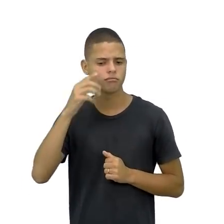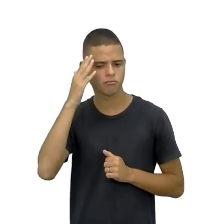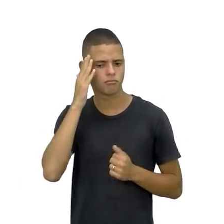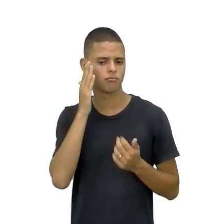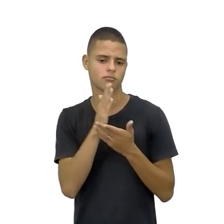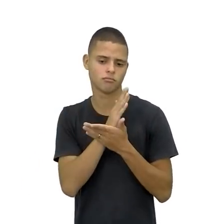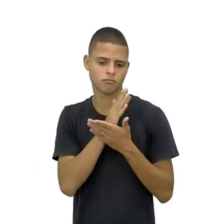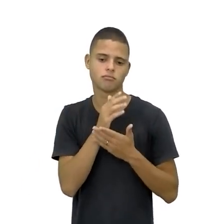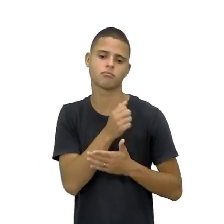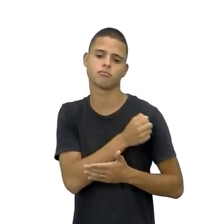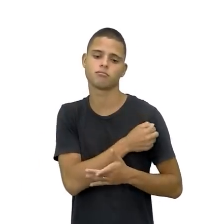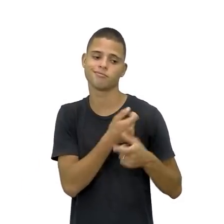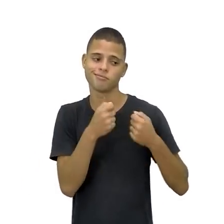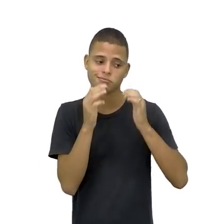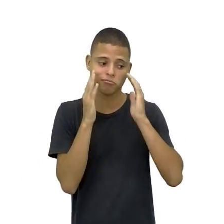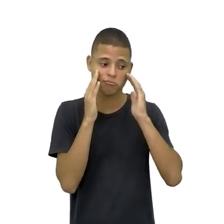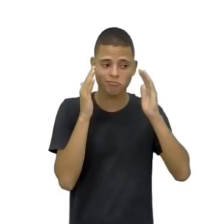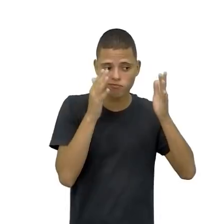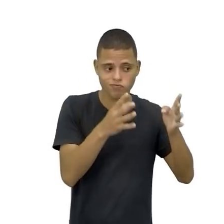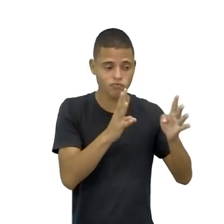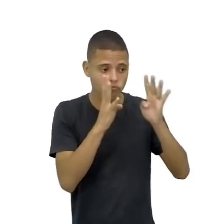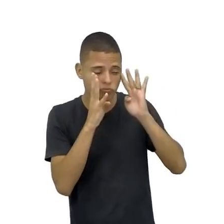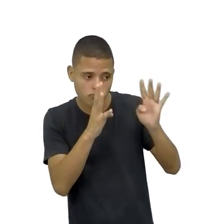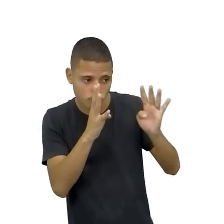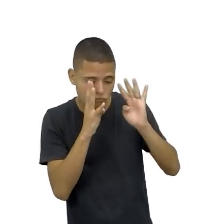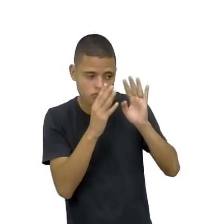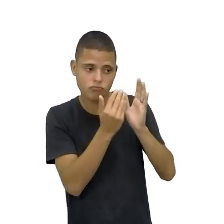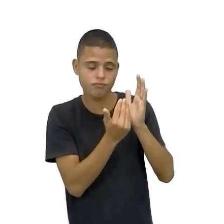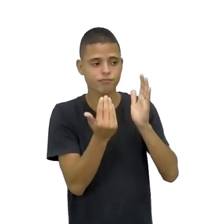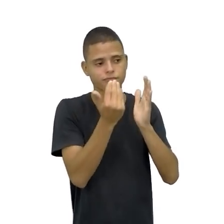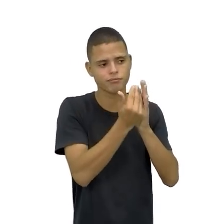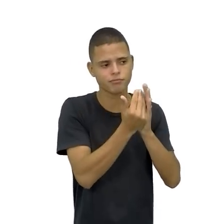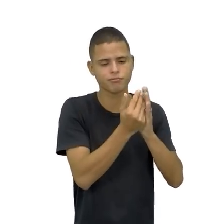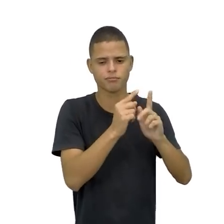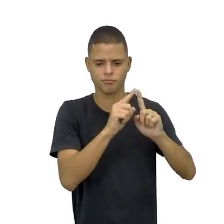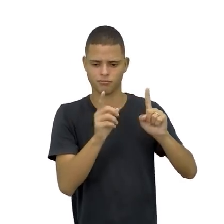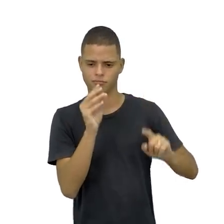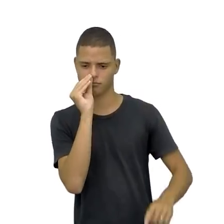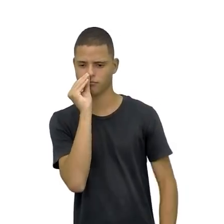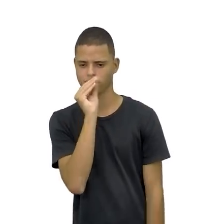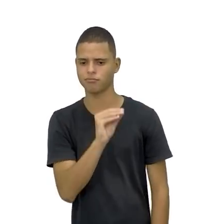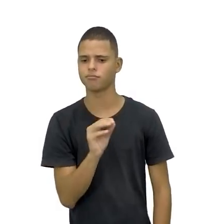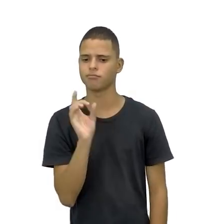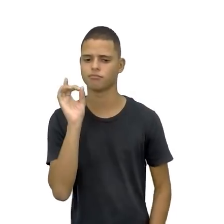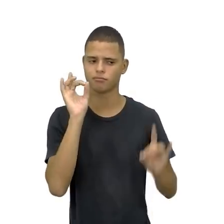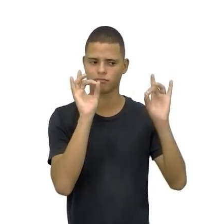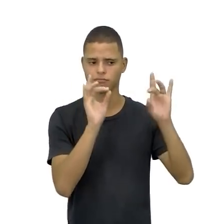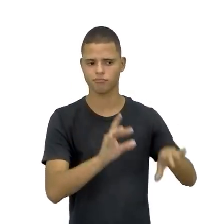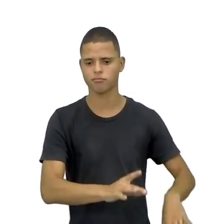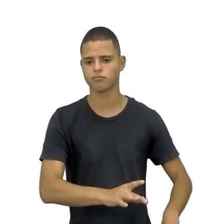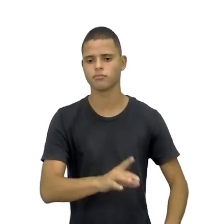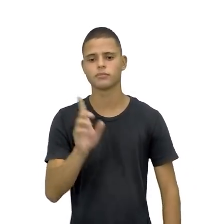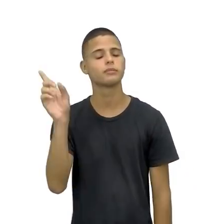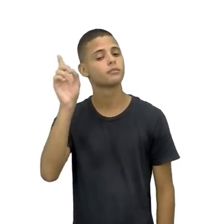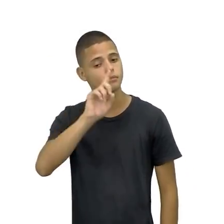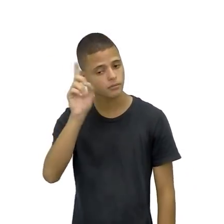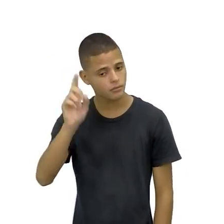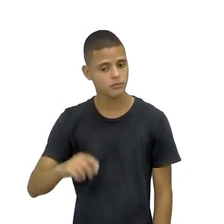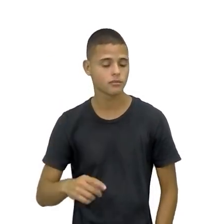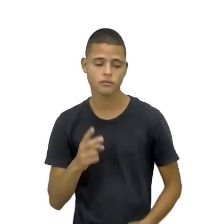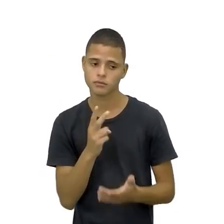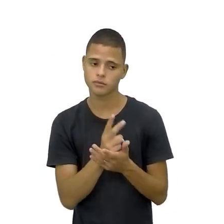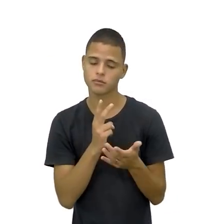requerem mais atenção, mas não deixaremos nunca ele de fora, né? Ele sempre estará incluído nesse grupo, e